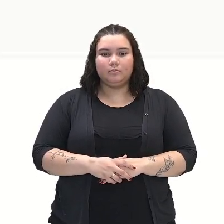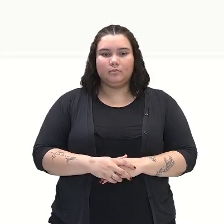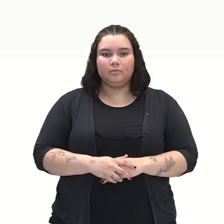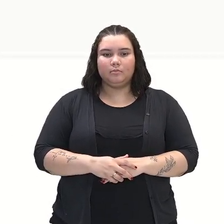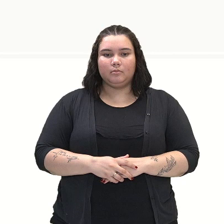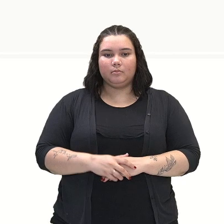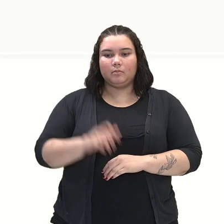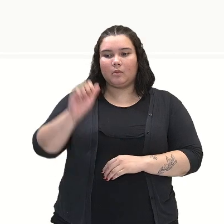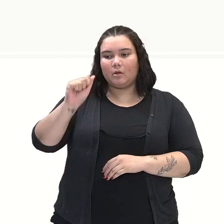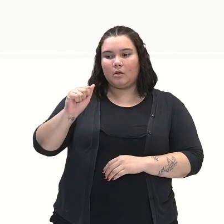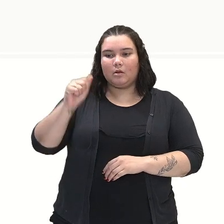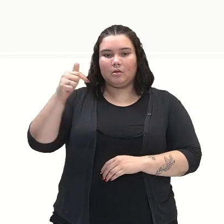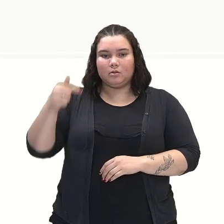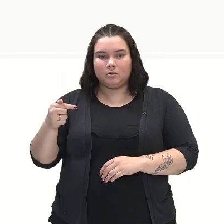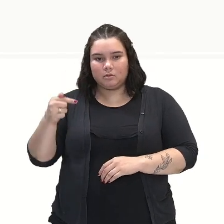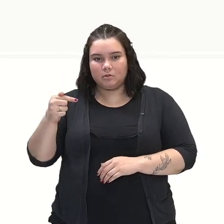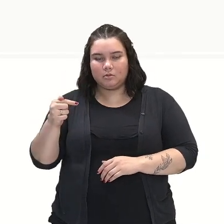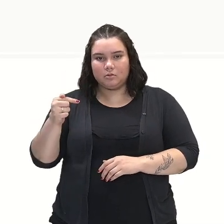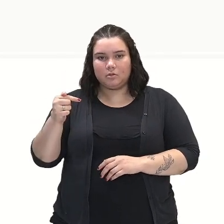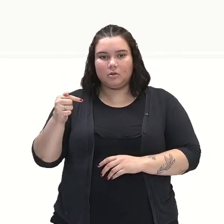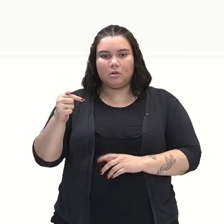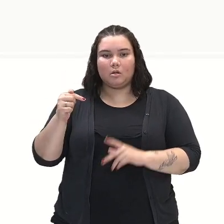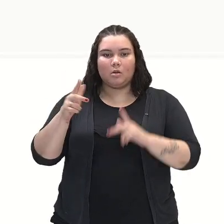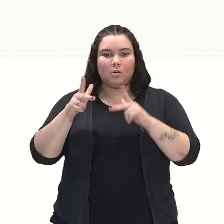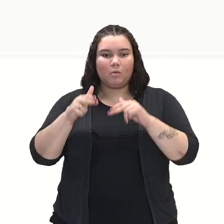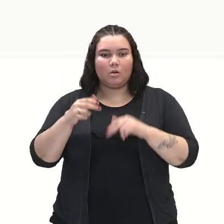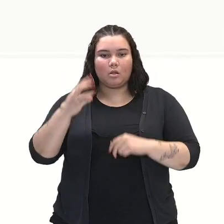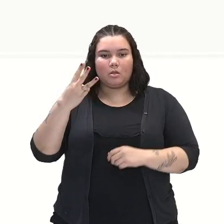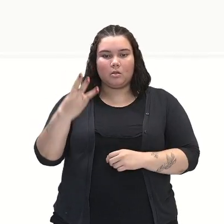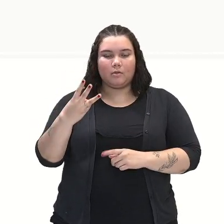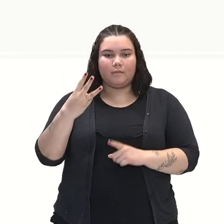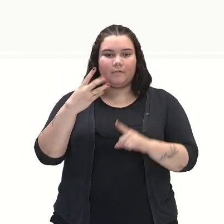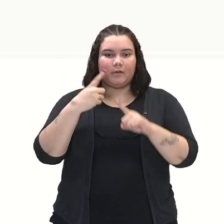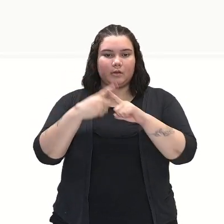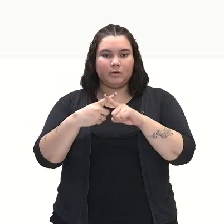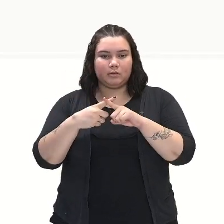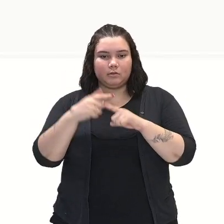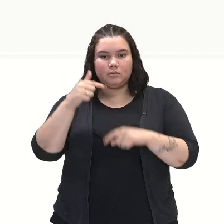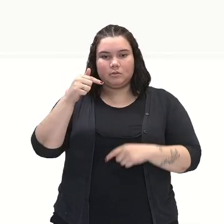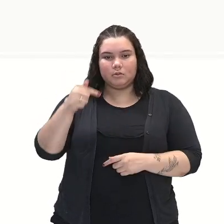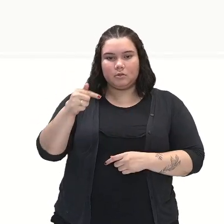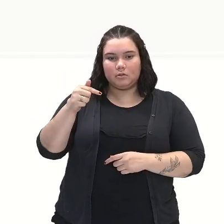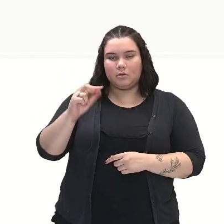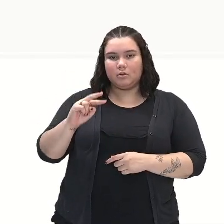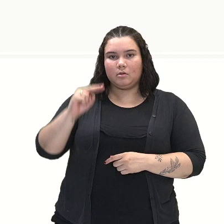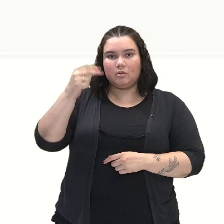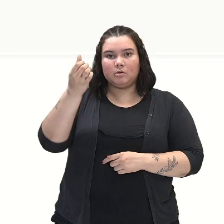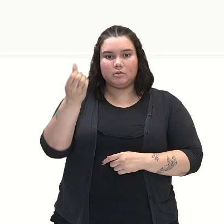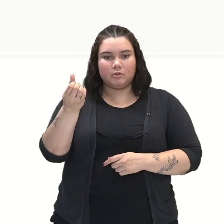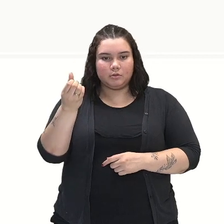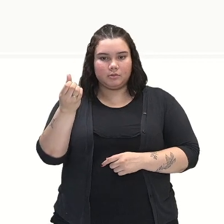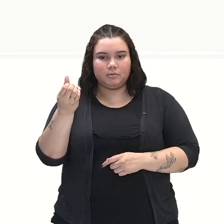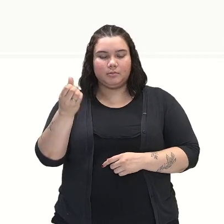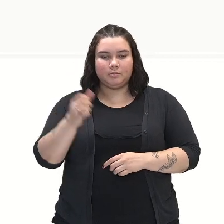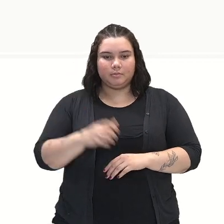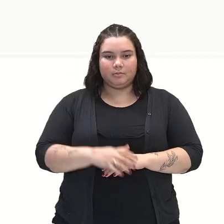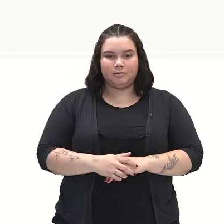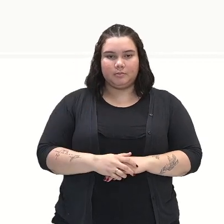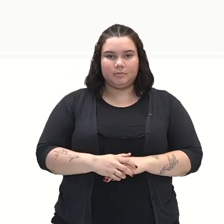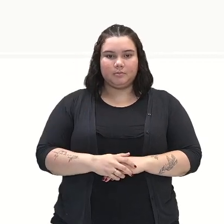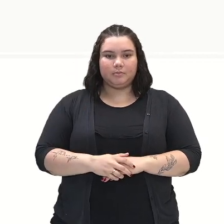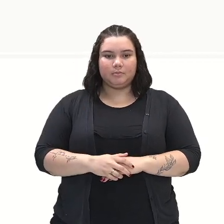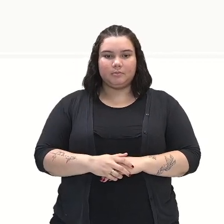Então, A7 é igual a 3 vezes 7 elevado a 6.